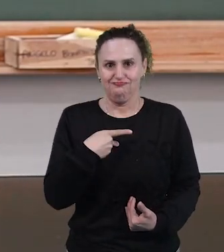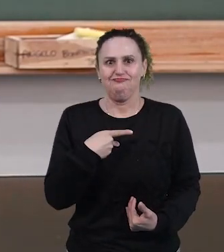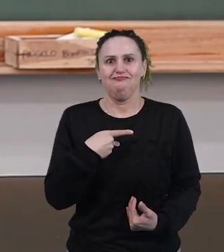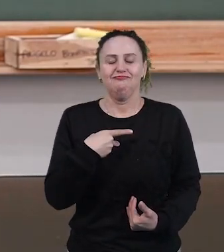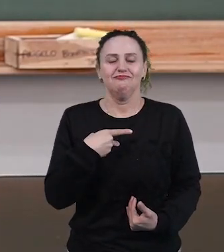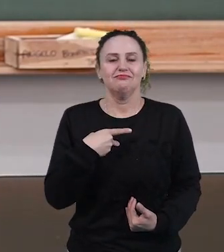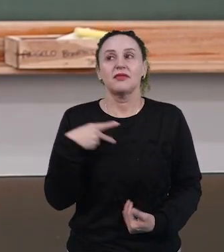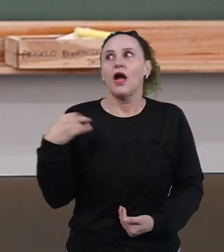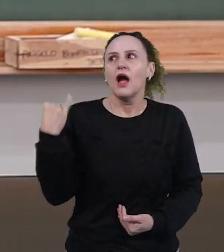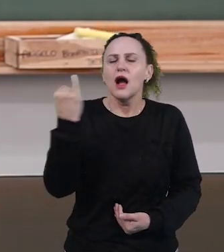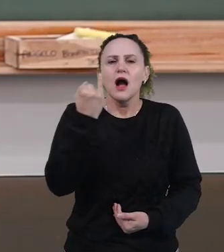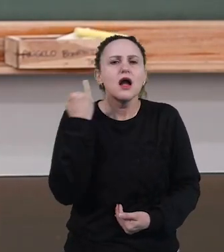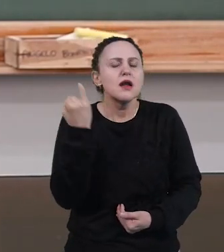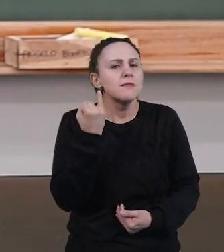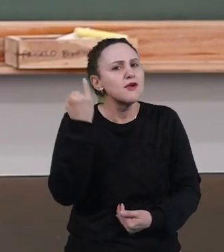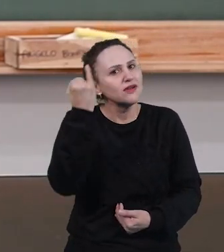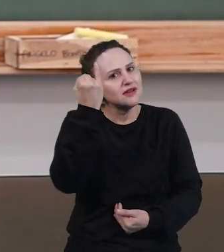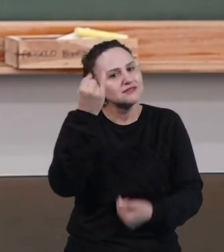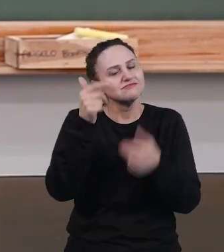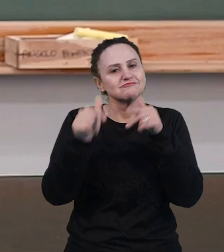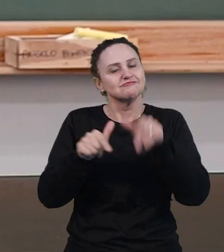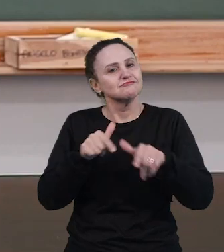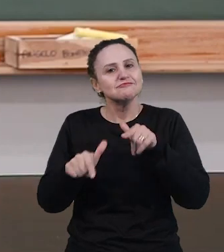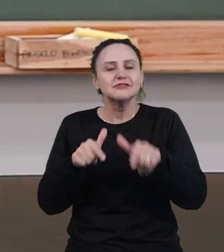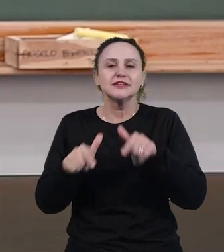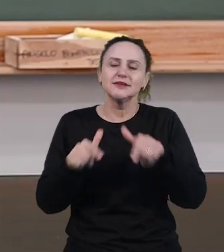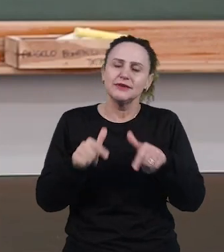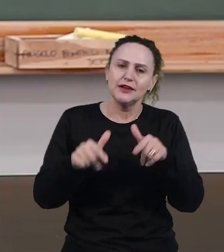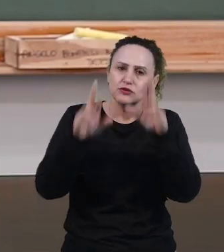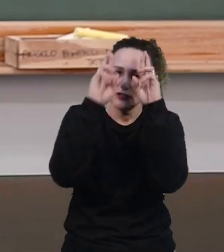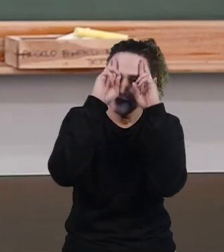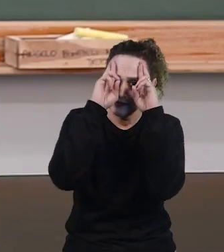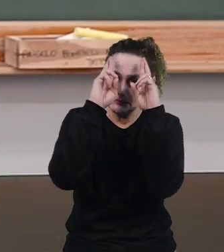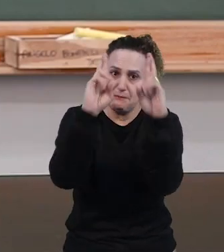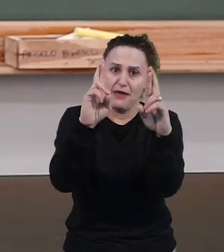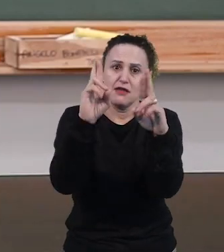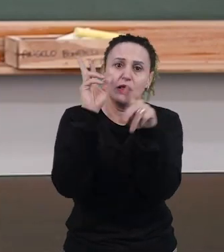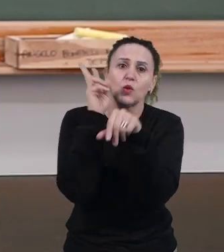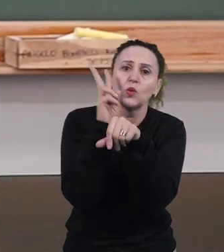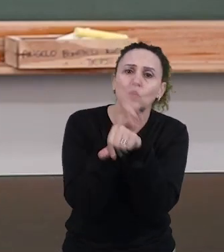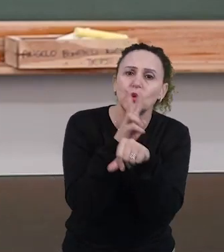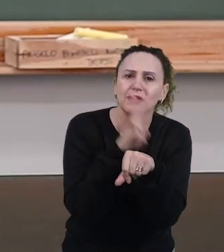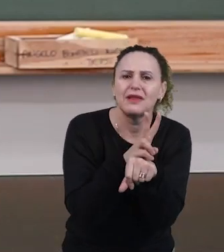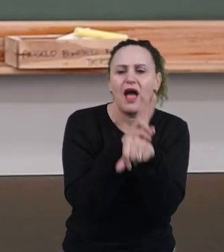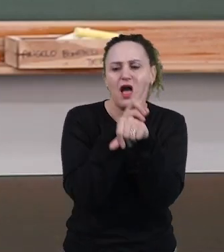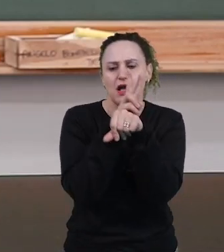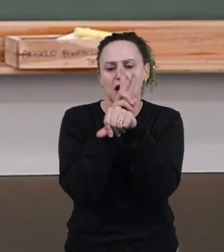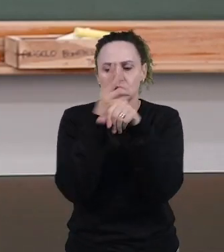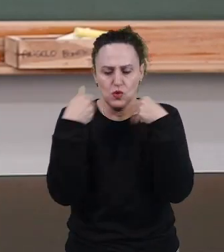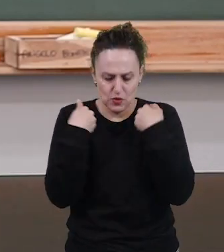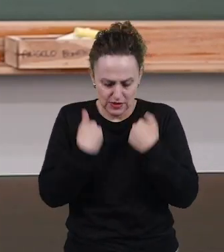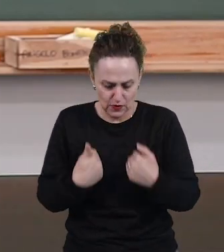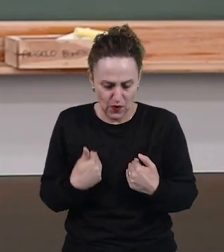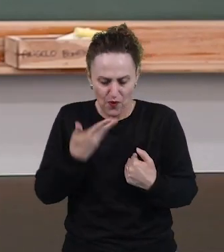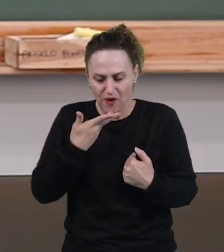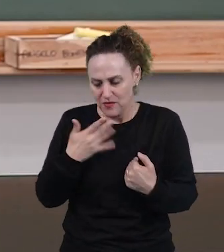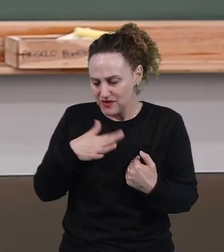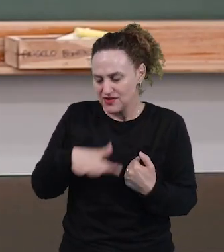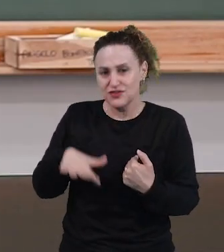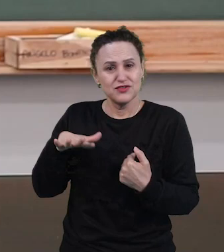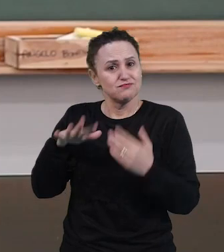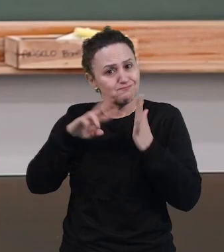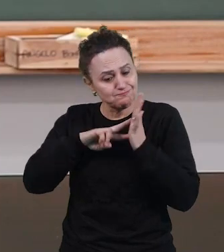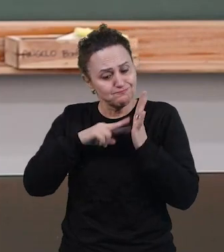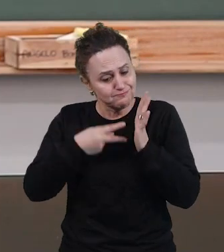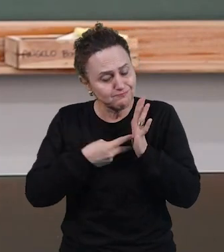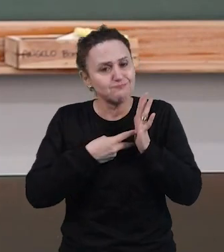de nós trabalharmos o máximo possível, né, com esse respeito e com esse cuidado ao corpo infantil, significando, também